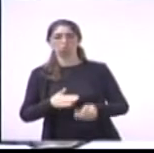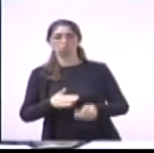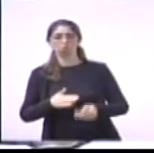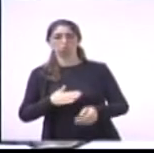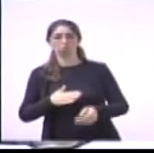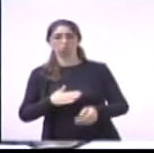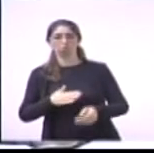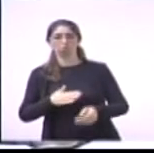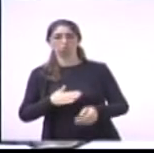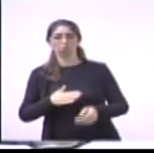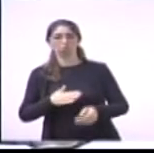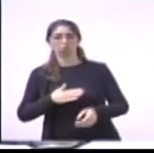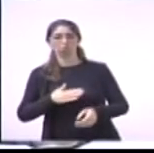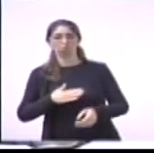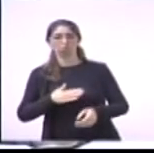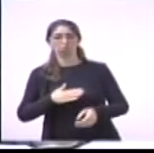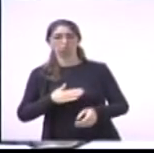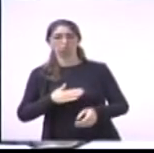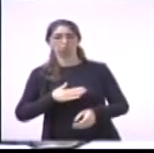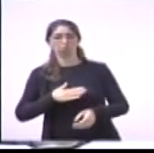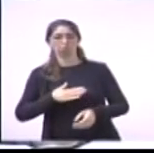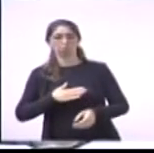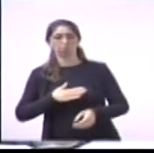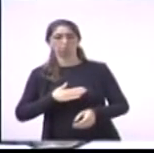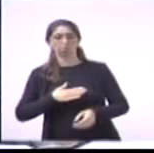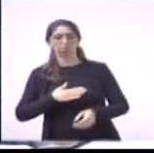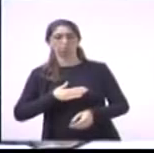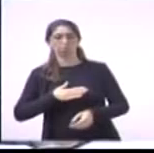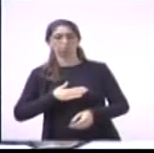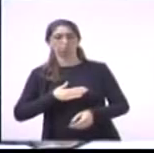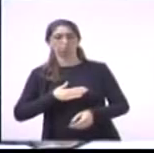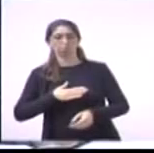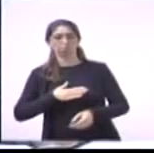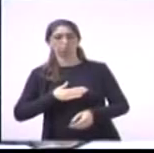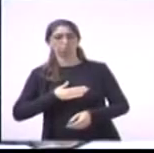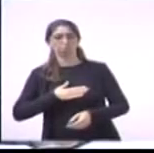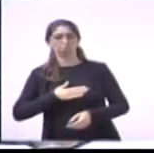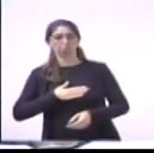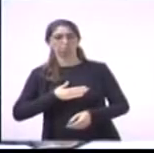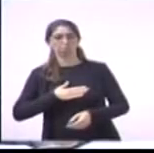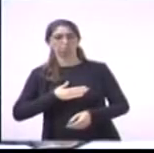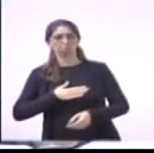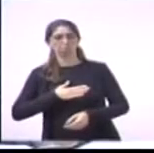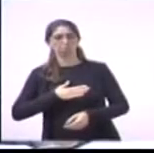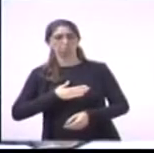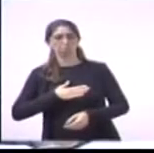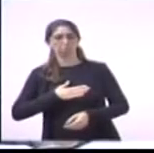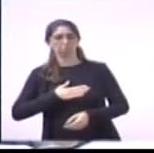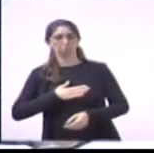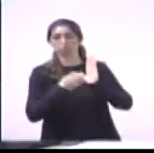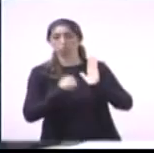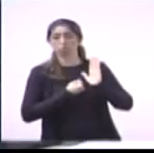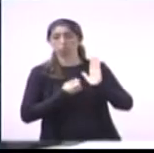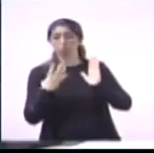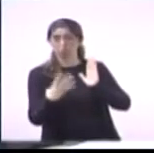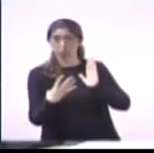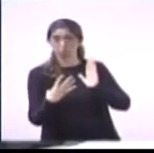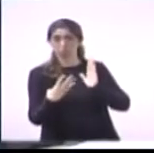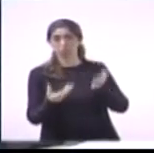desse assunto. Então, se tiver que suprimir, se tiver que ignorar essa expressão